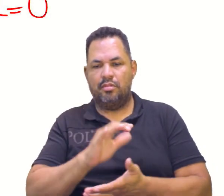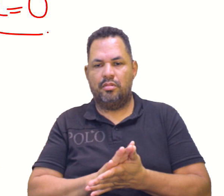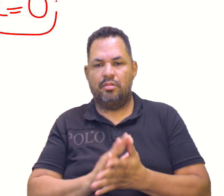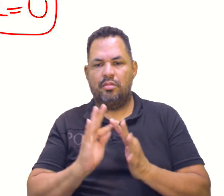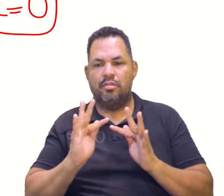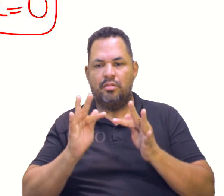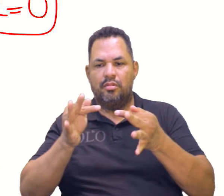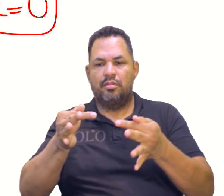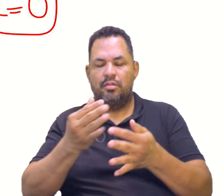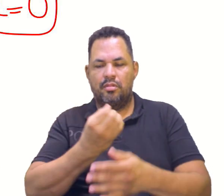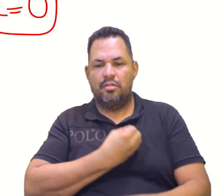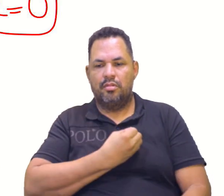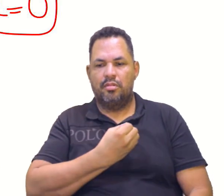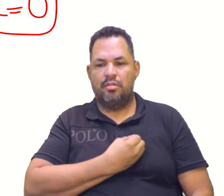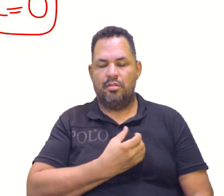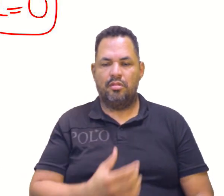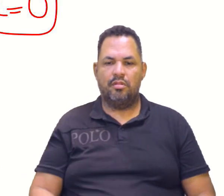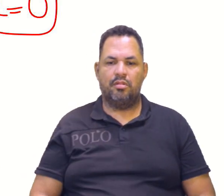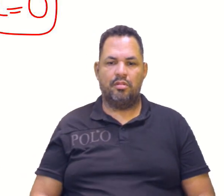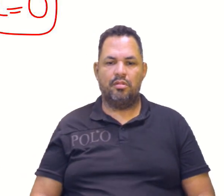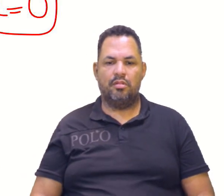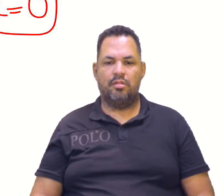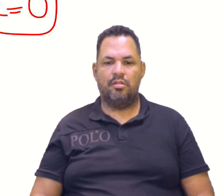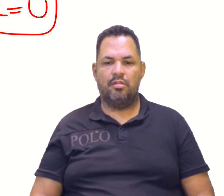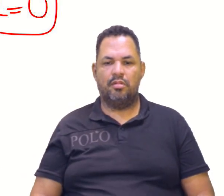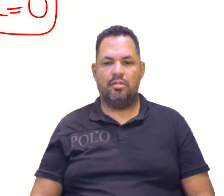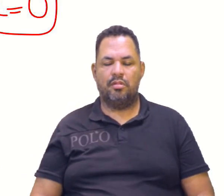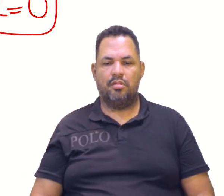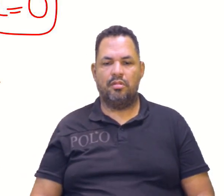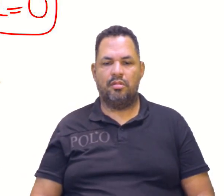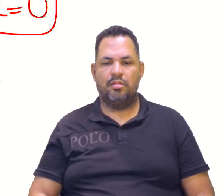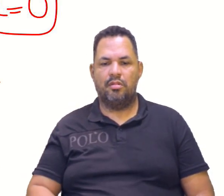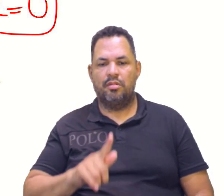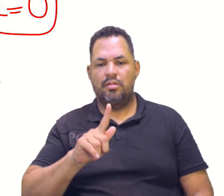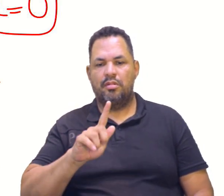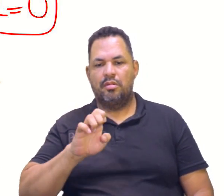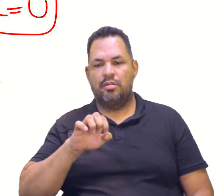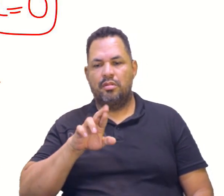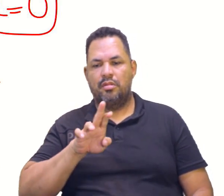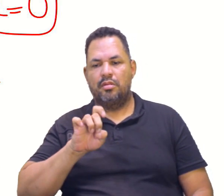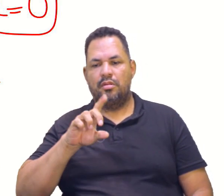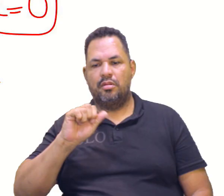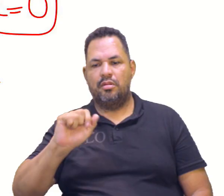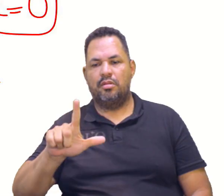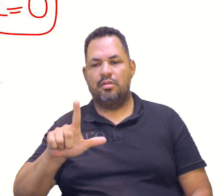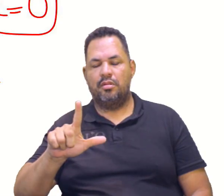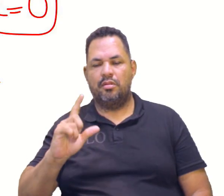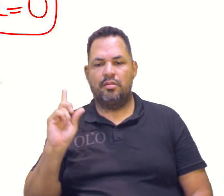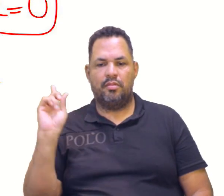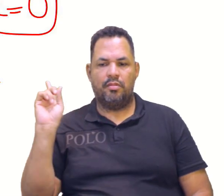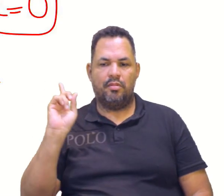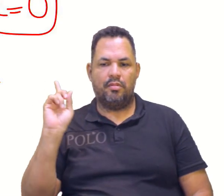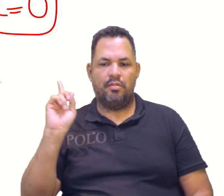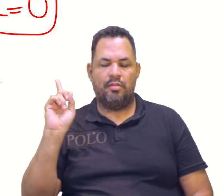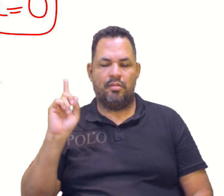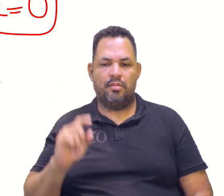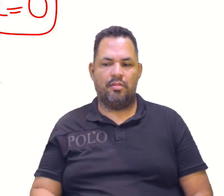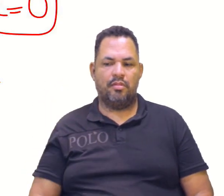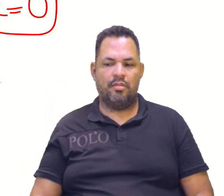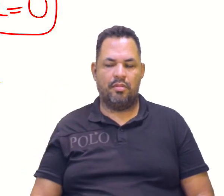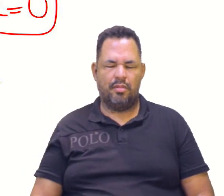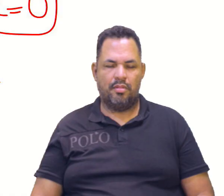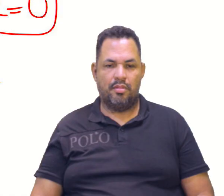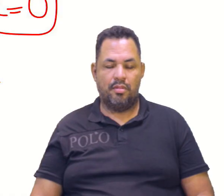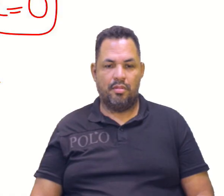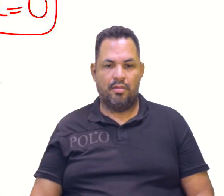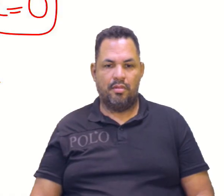no final. Essa aqui é a geral. Beleza? Temos as duas equações aí,